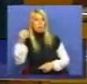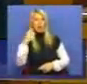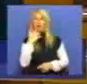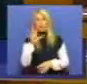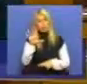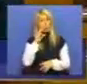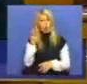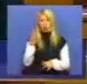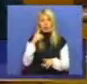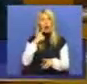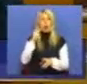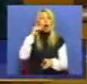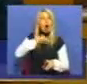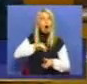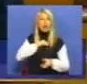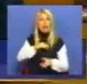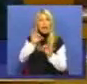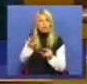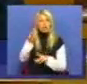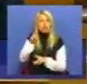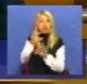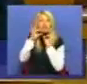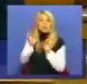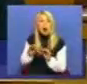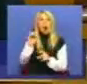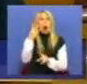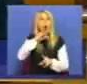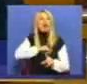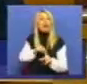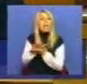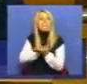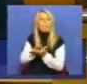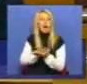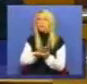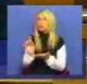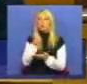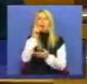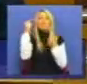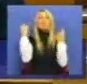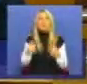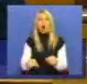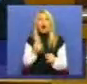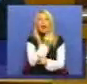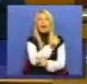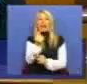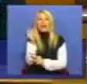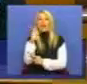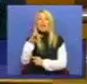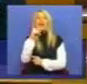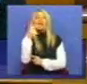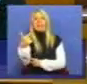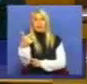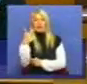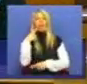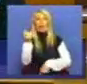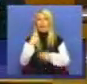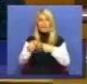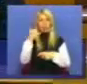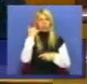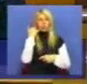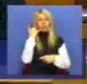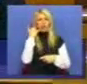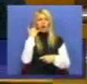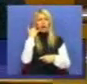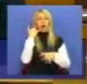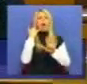ordenado fixo ou mesmo qualquer ordenado de base. Só vai ganhar por cada kit, não vendido por telefone porque isso seria